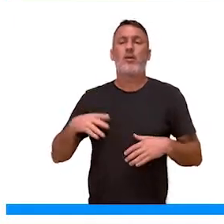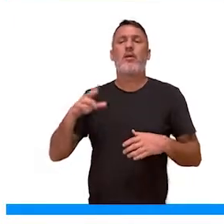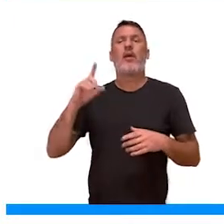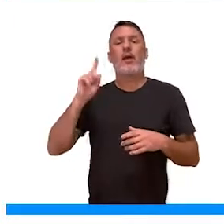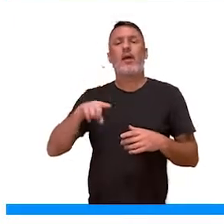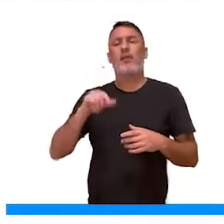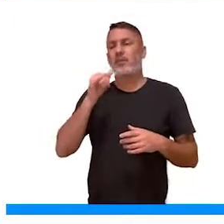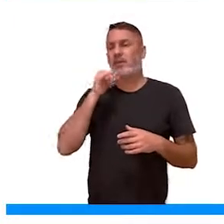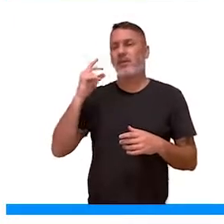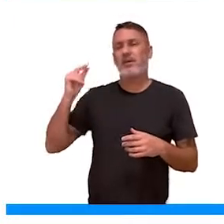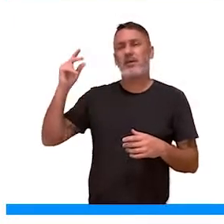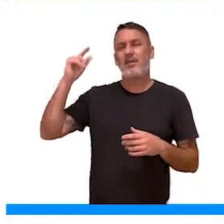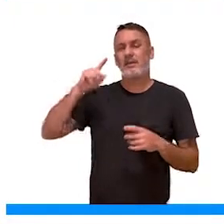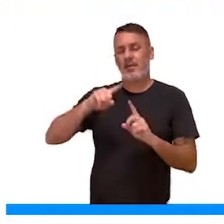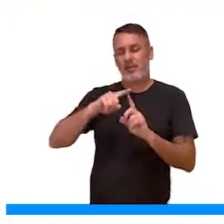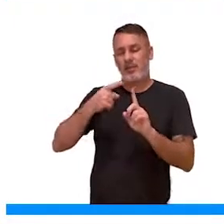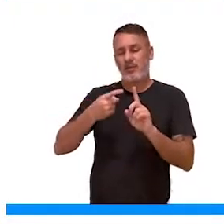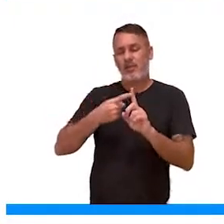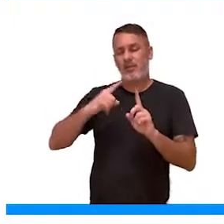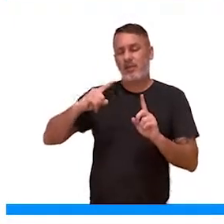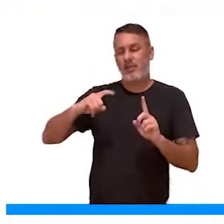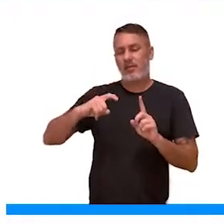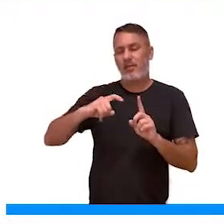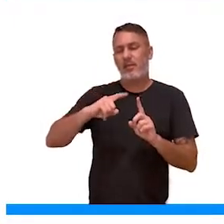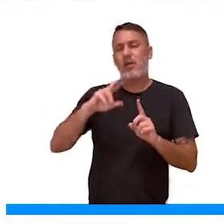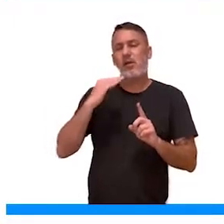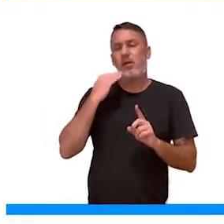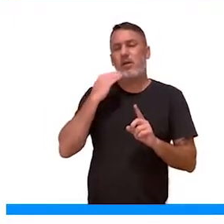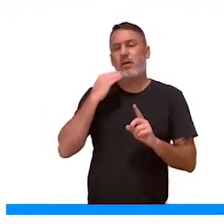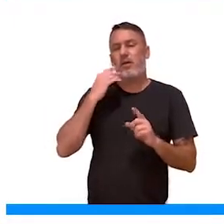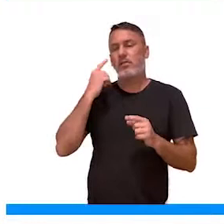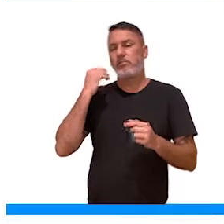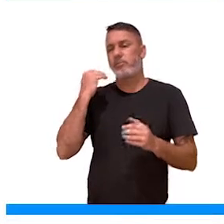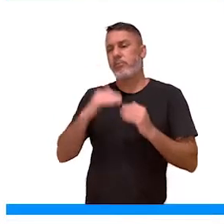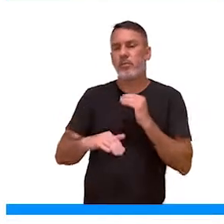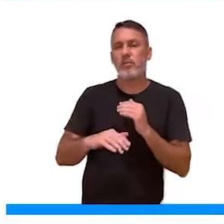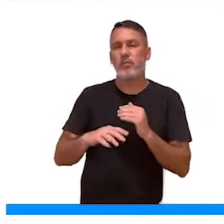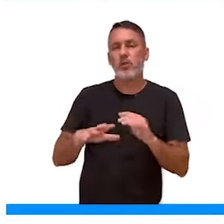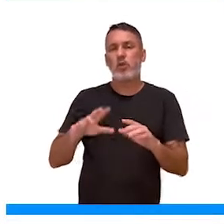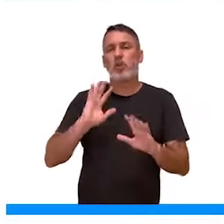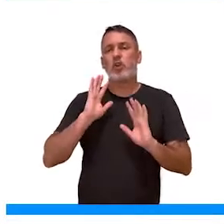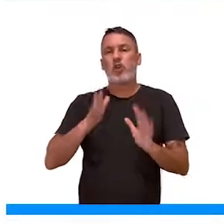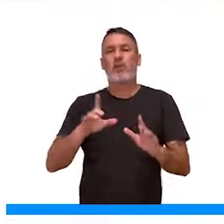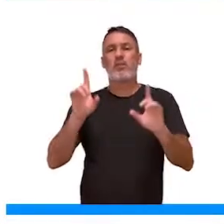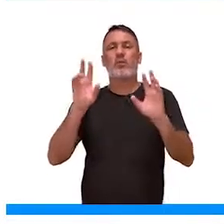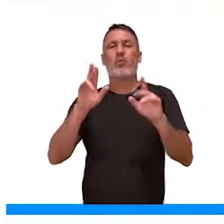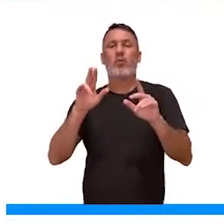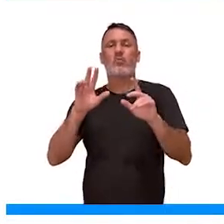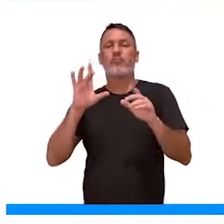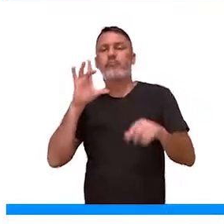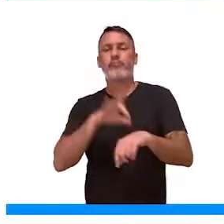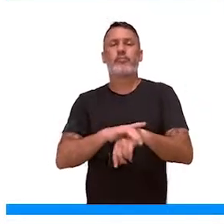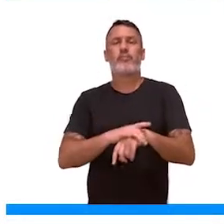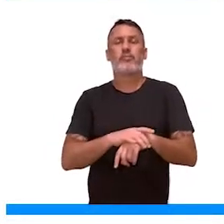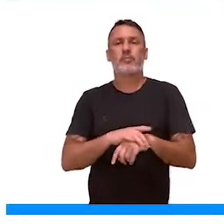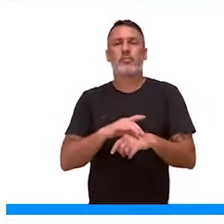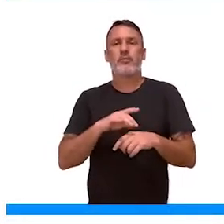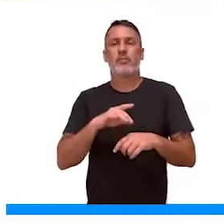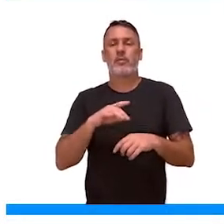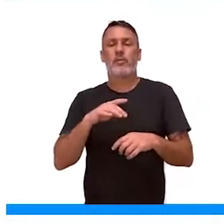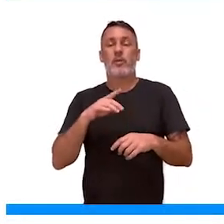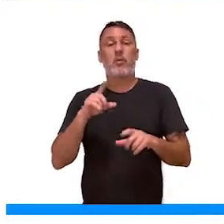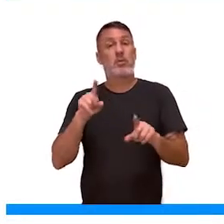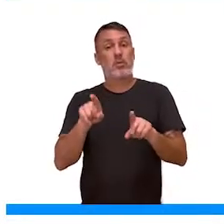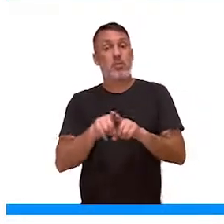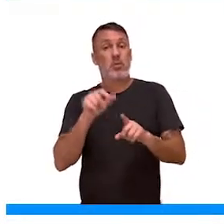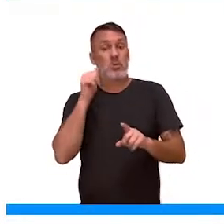desenvolvimento embrionário. Então, elas são transmitidas aí, nesse caso, no momento da formação do embrião ou que podem